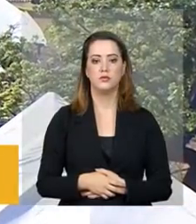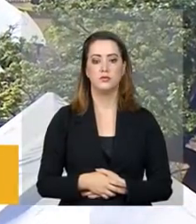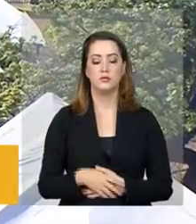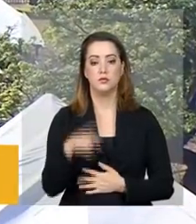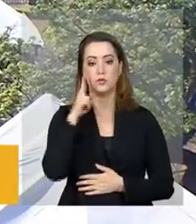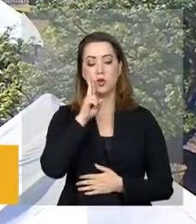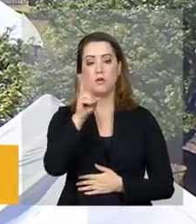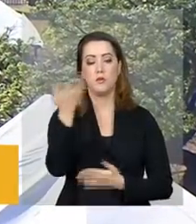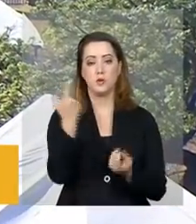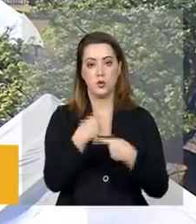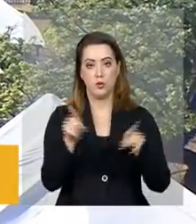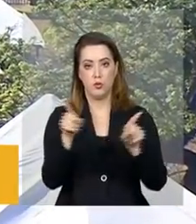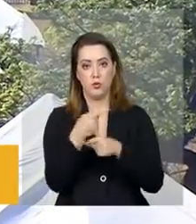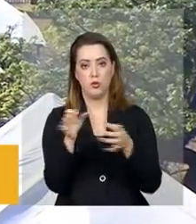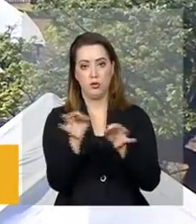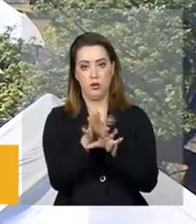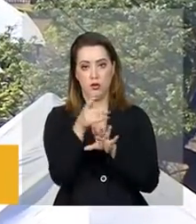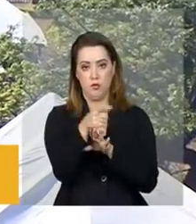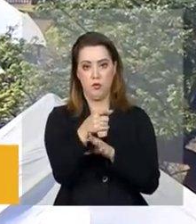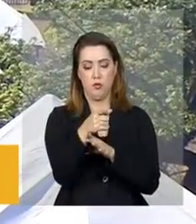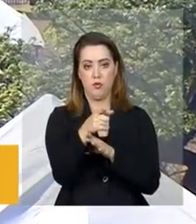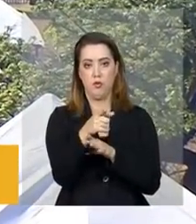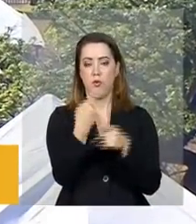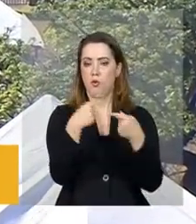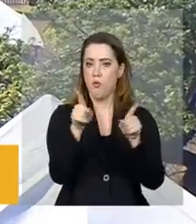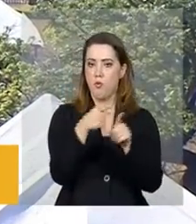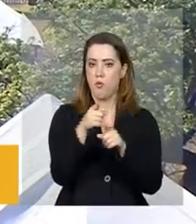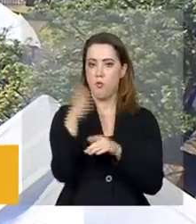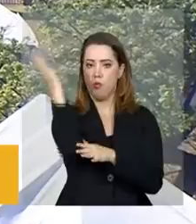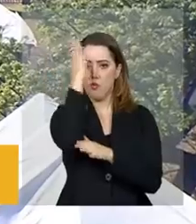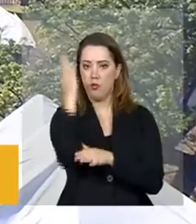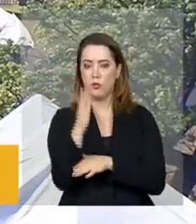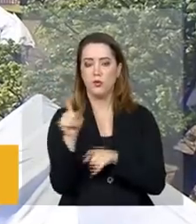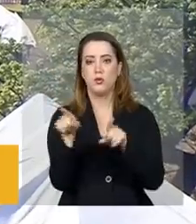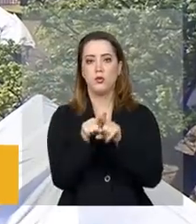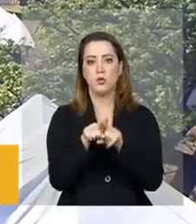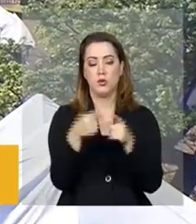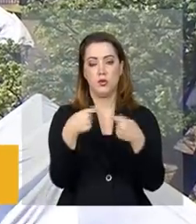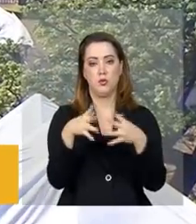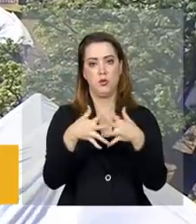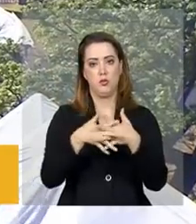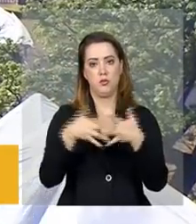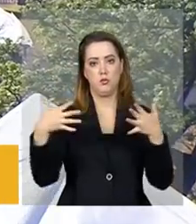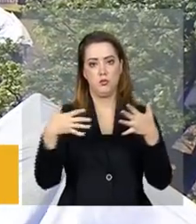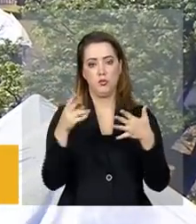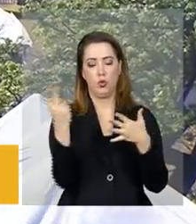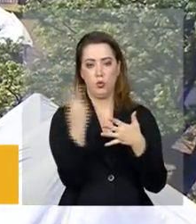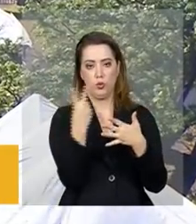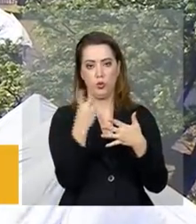Vimos então a execução dos hinos nacional também e da independência, né? Tem